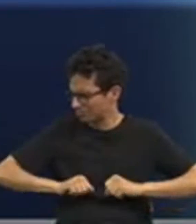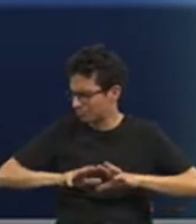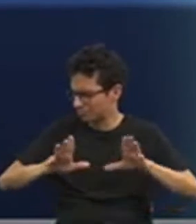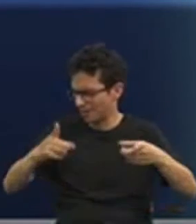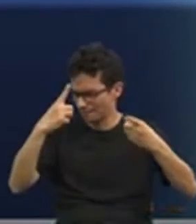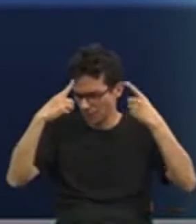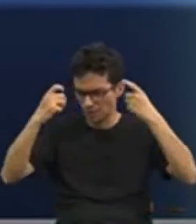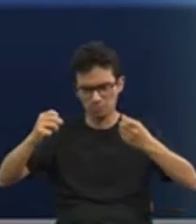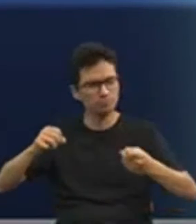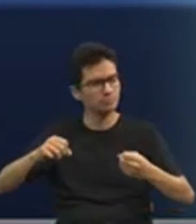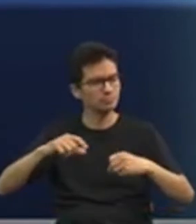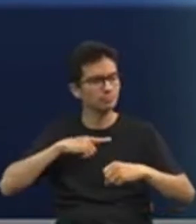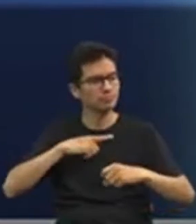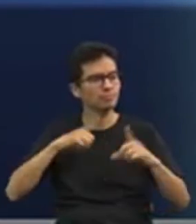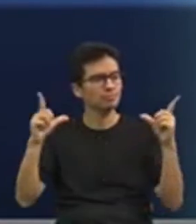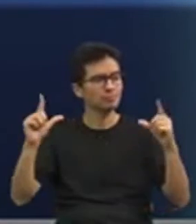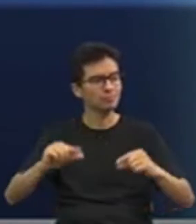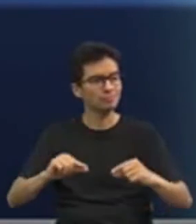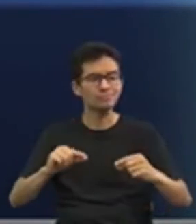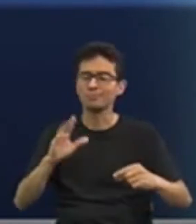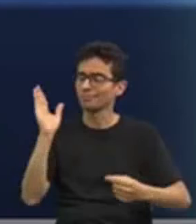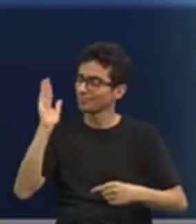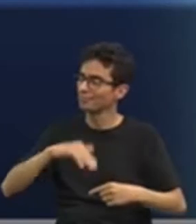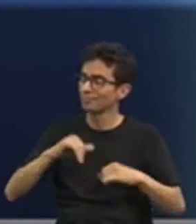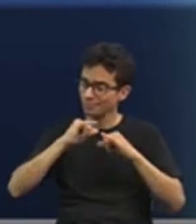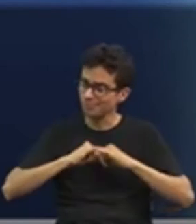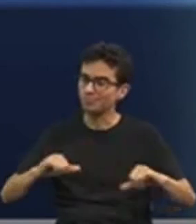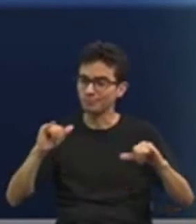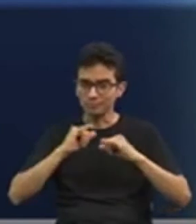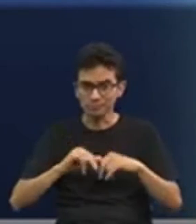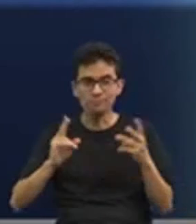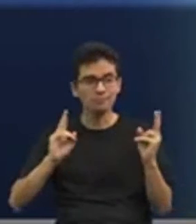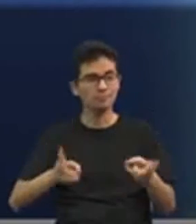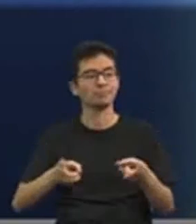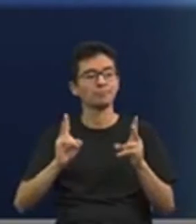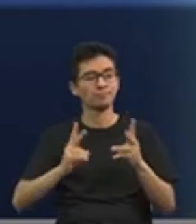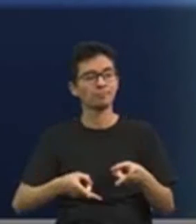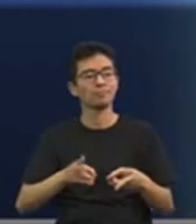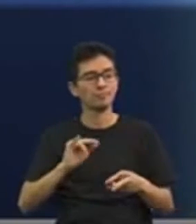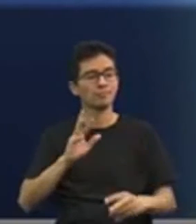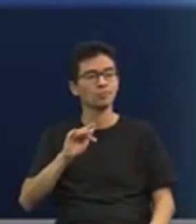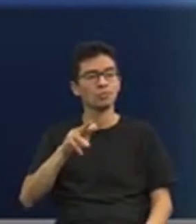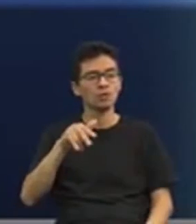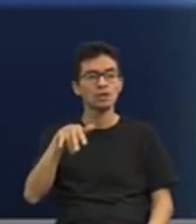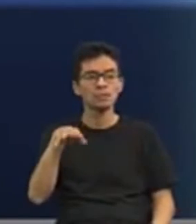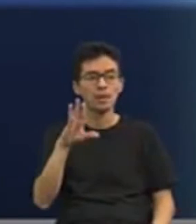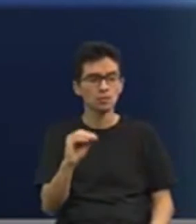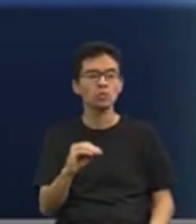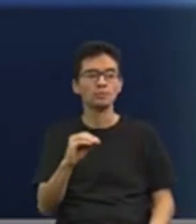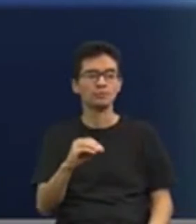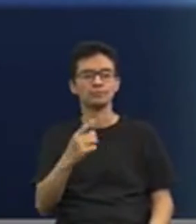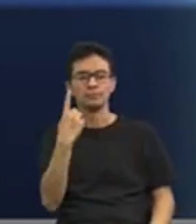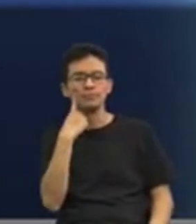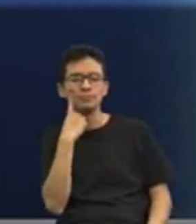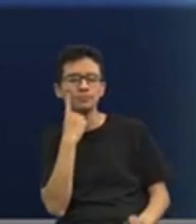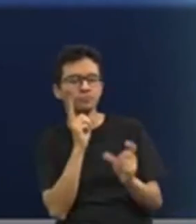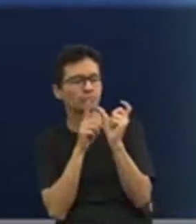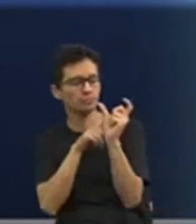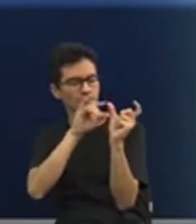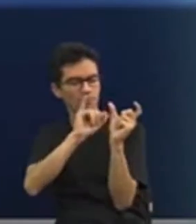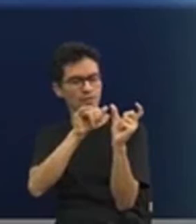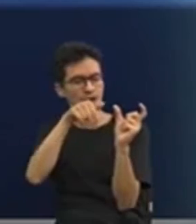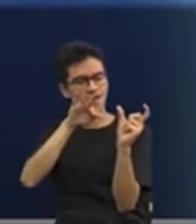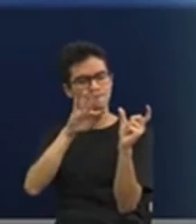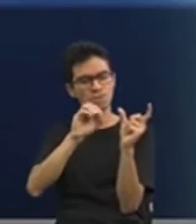violência de amenizar as más notícias para garantir o infotenimento também você tem aqui um